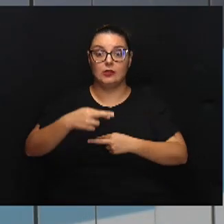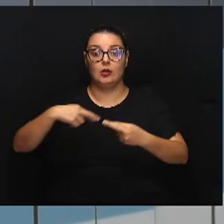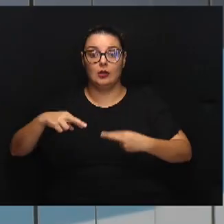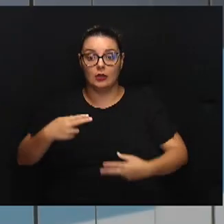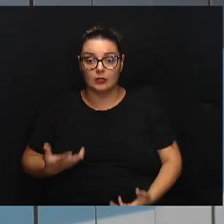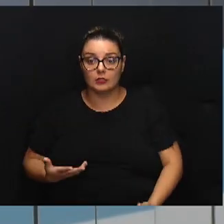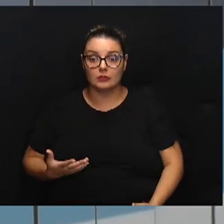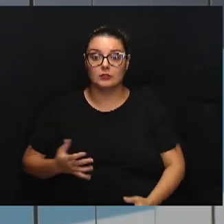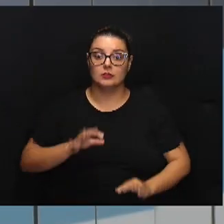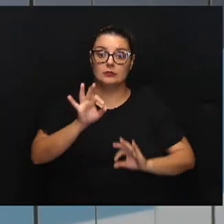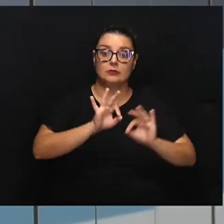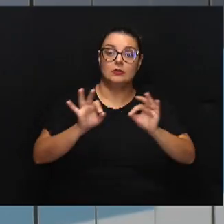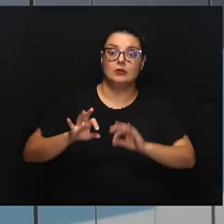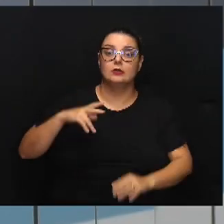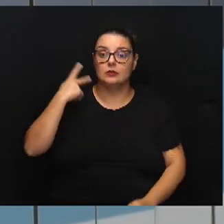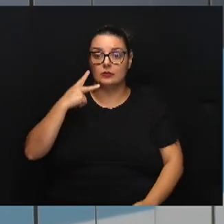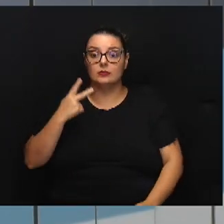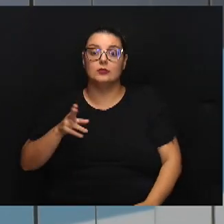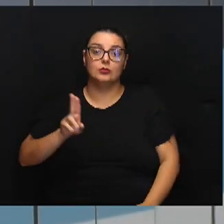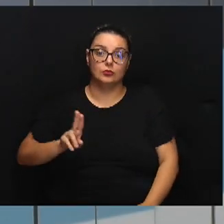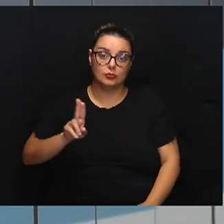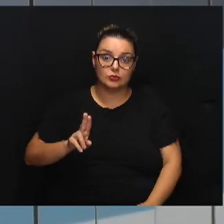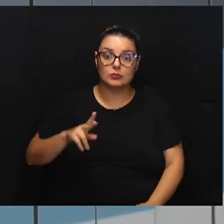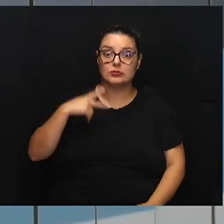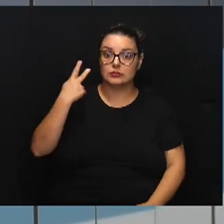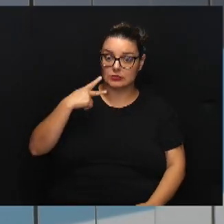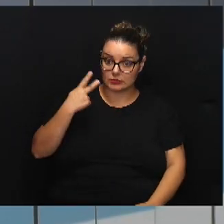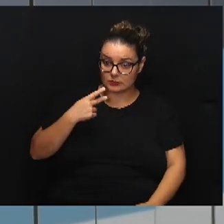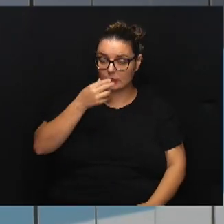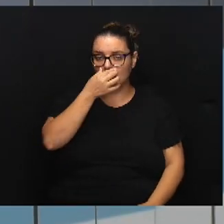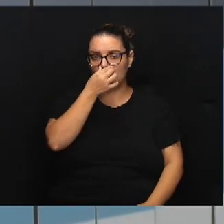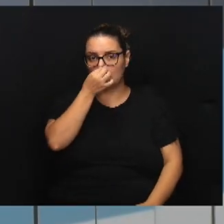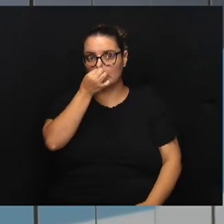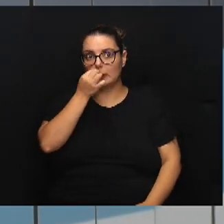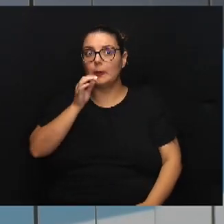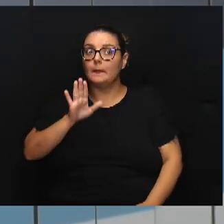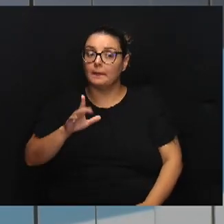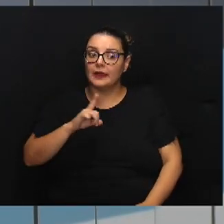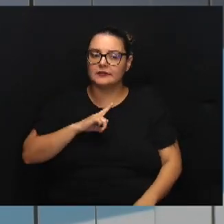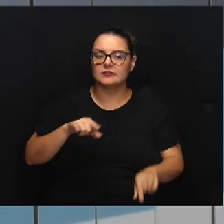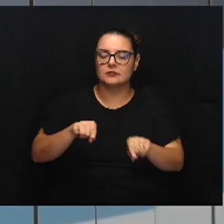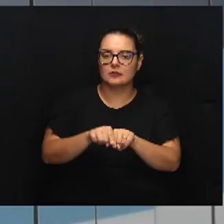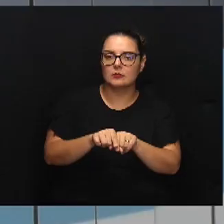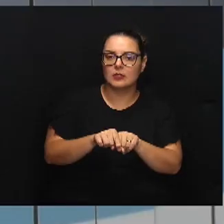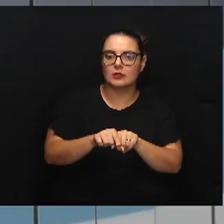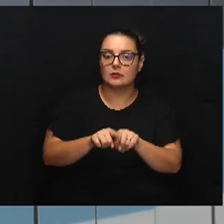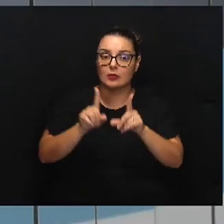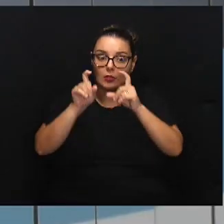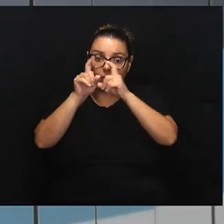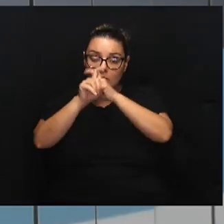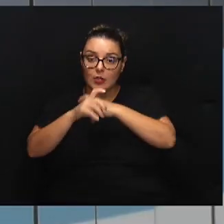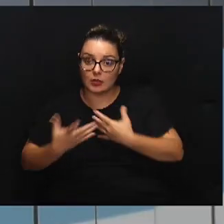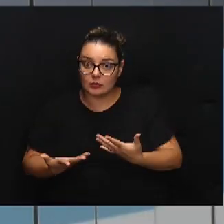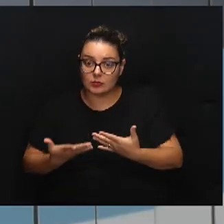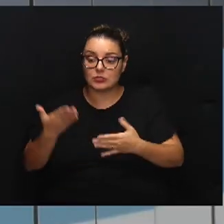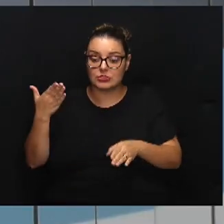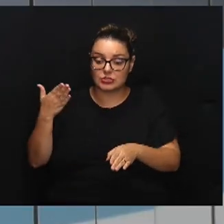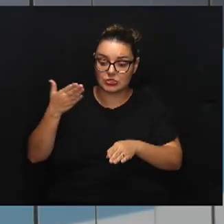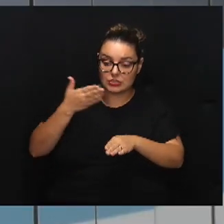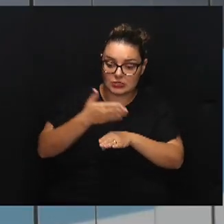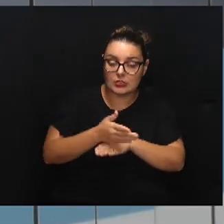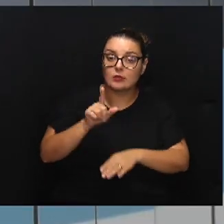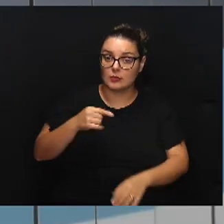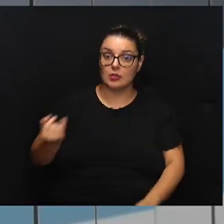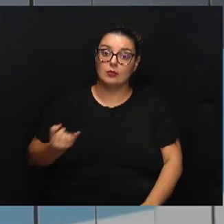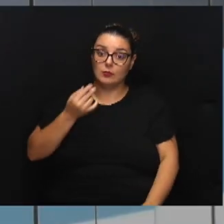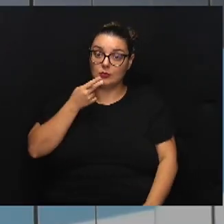da elaboração das políticas e na aplicação das políticas, mas existe também uma dificuldade de acesso, e isso é importante que